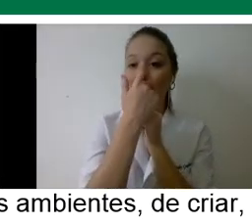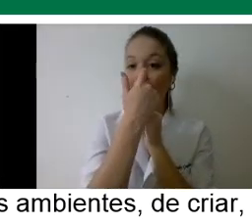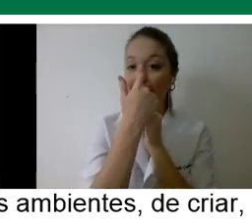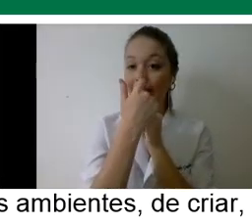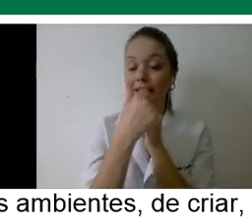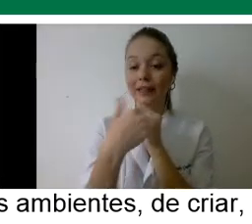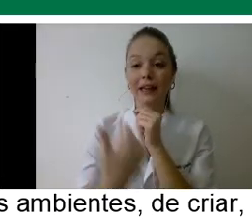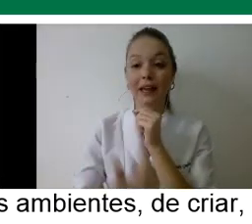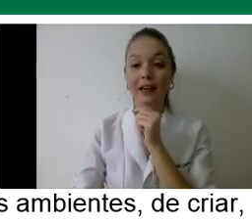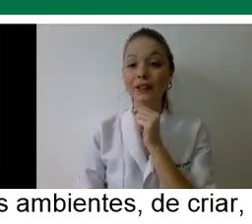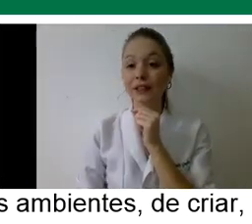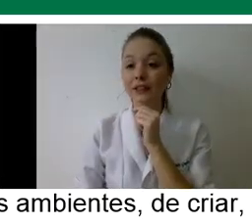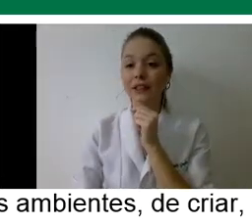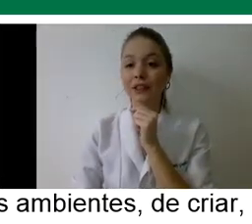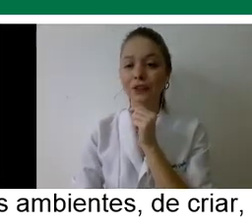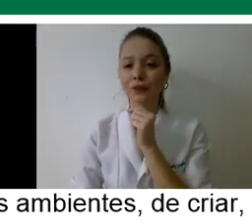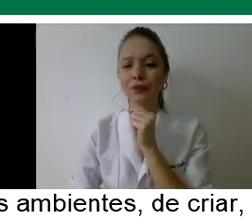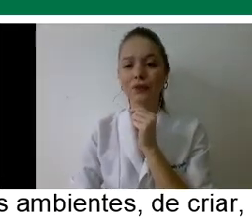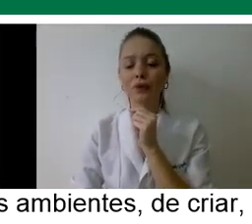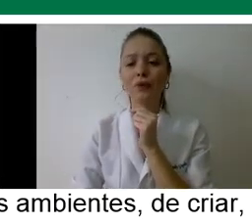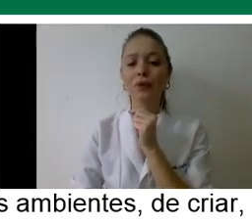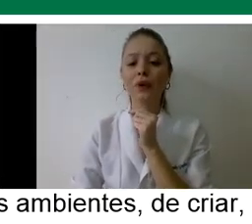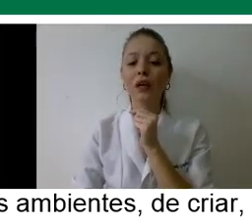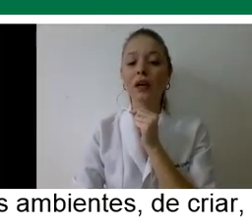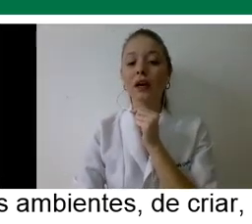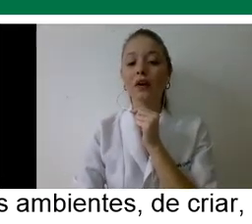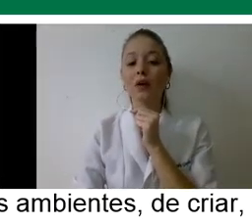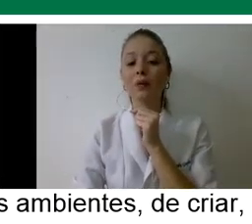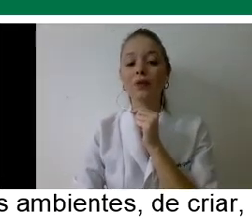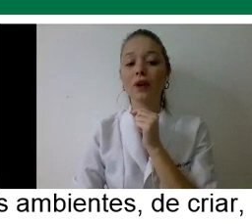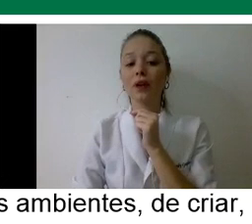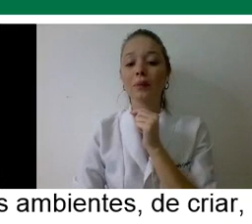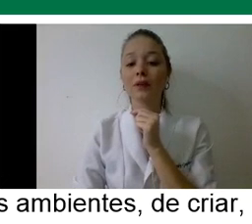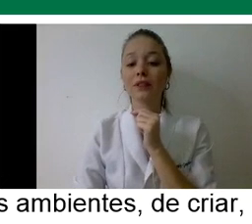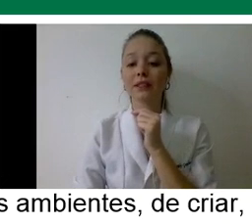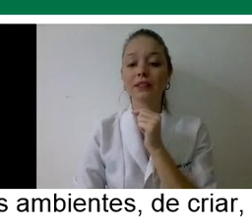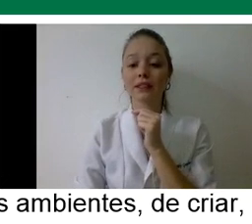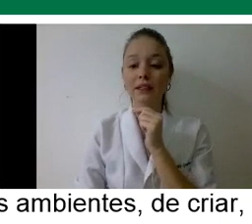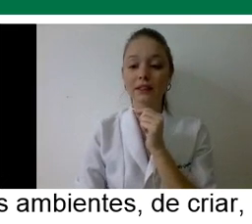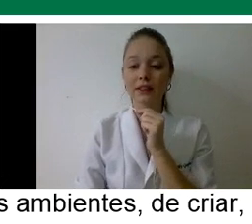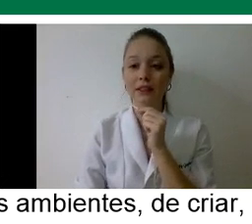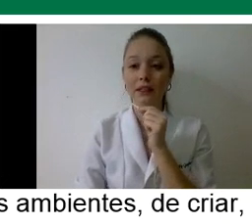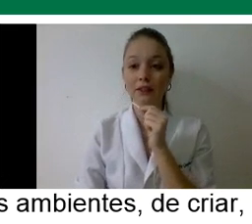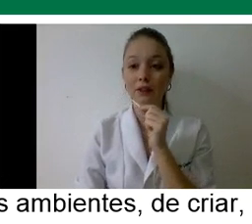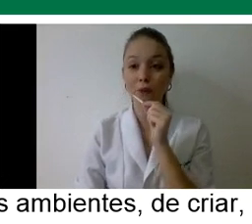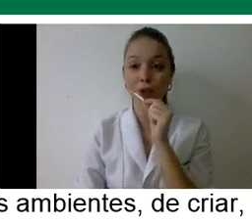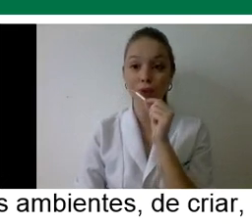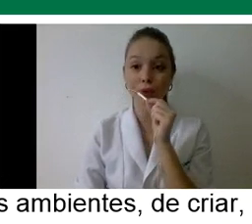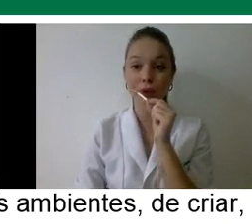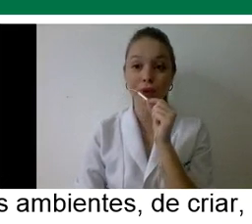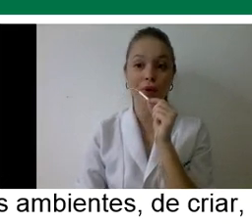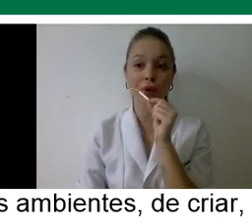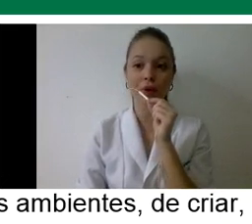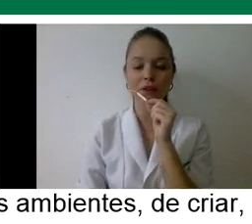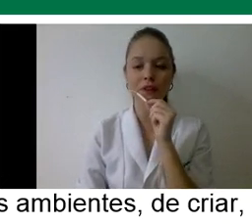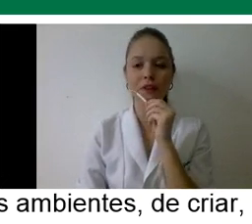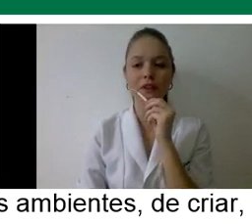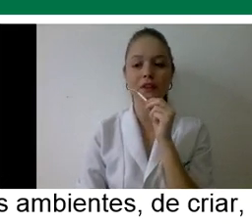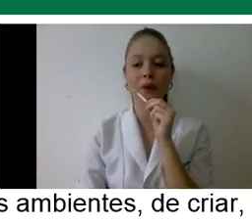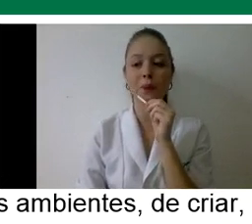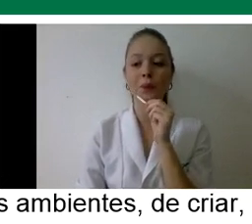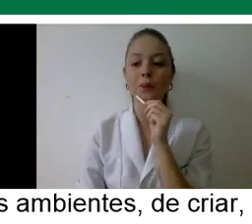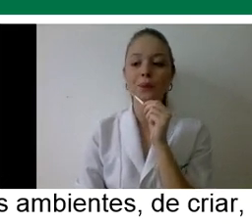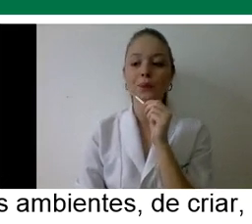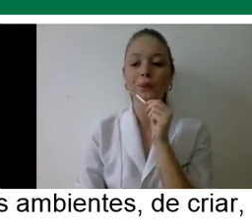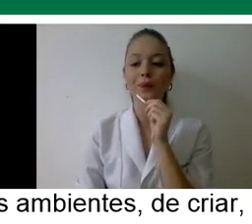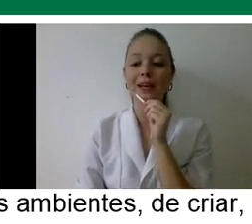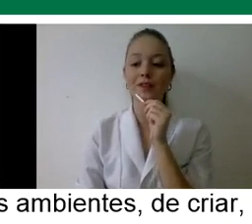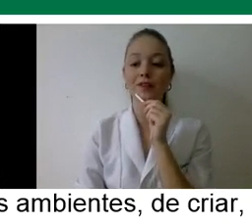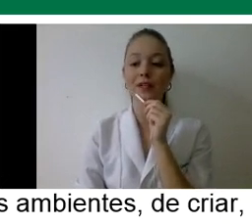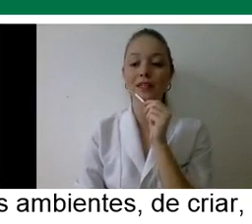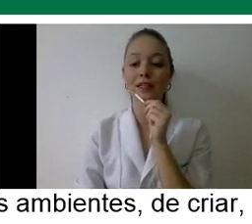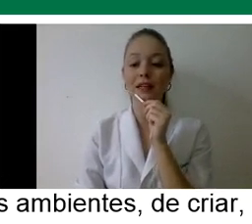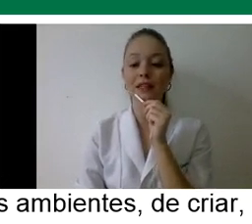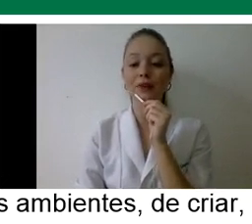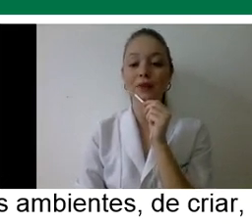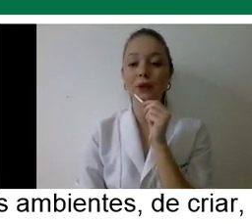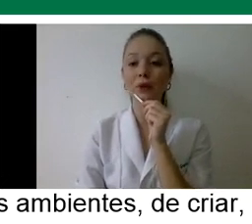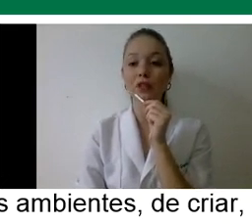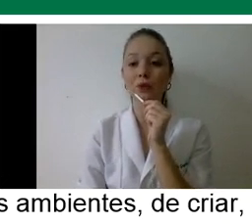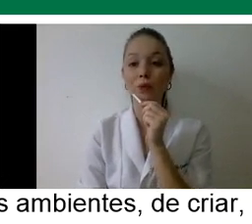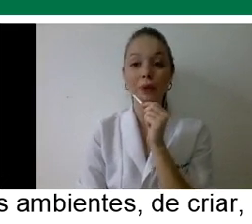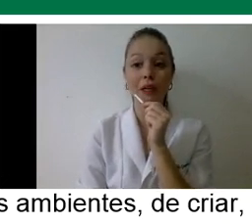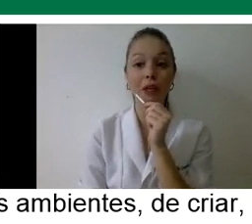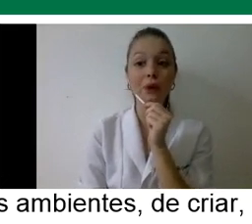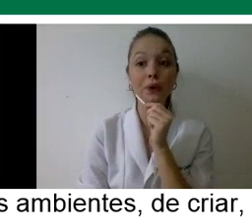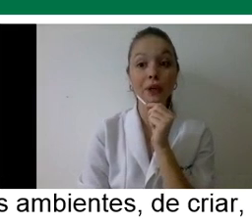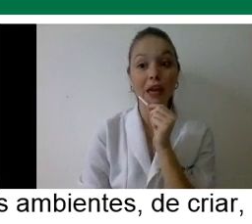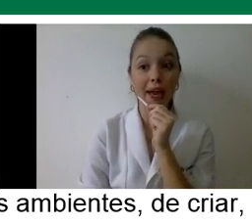derrubar, né, alguma panela quente que esteja no forno. Como eu falei para vocês, as crianças elas são muito curiosas, então às vezes elas